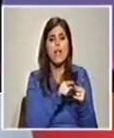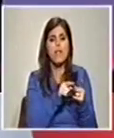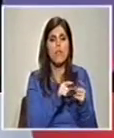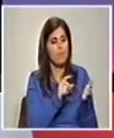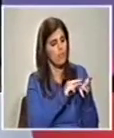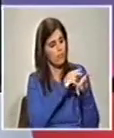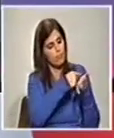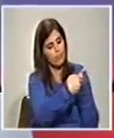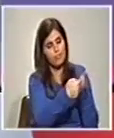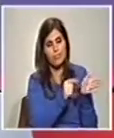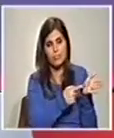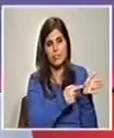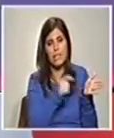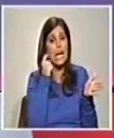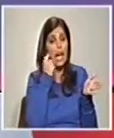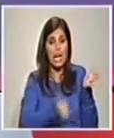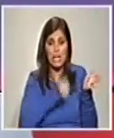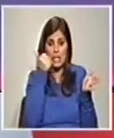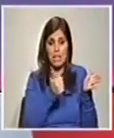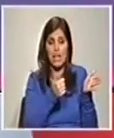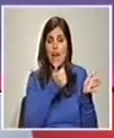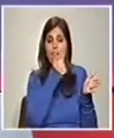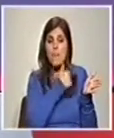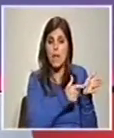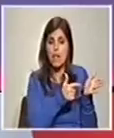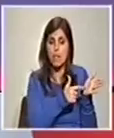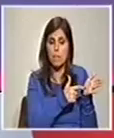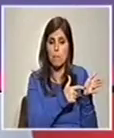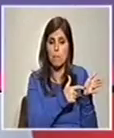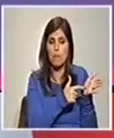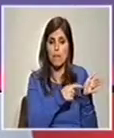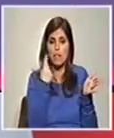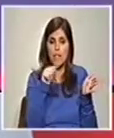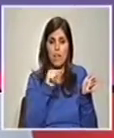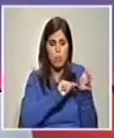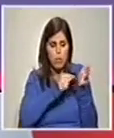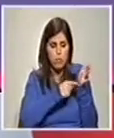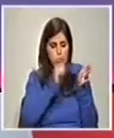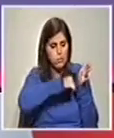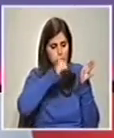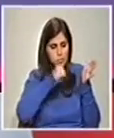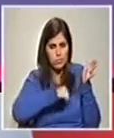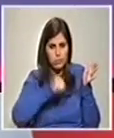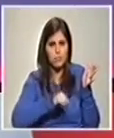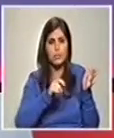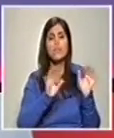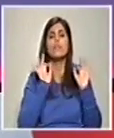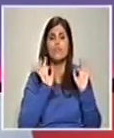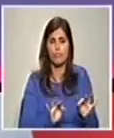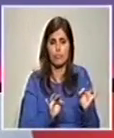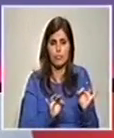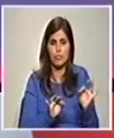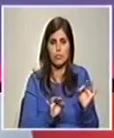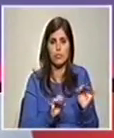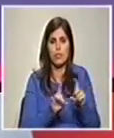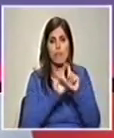e quem se candidatar a ser encarnado confere-se aqui estes pontos todos e sim, ok, check, check, check, check, check, esta